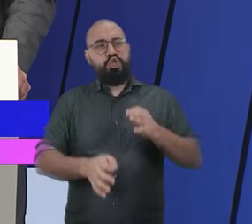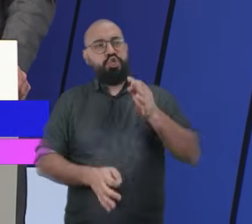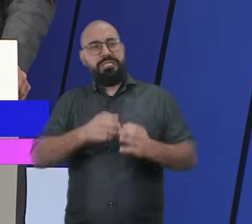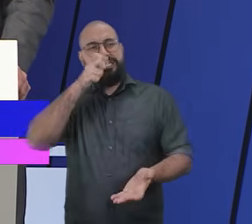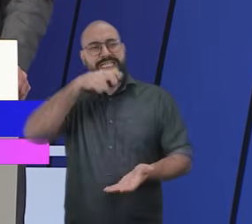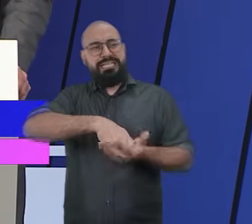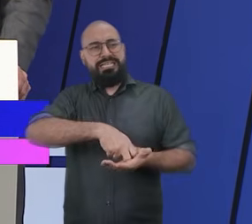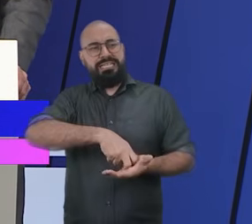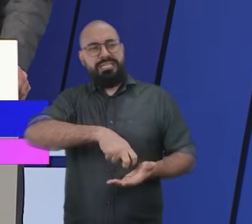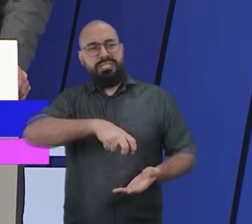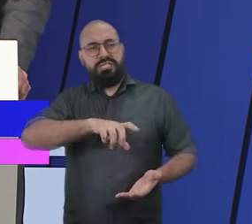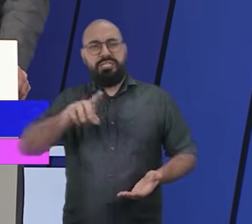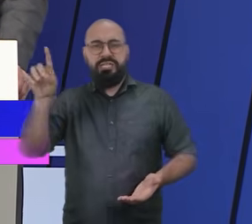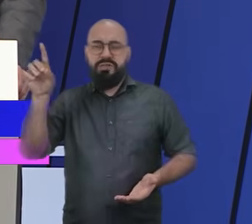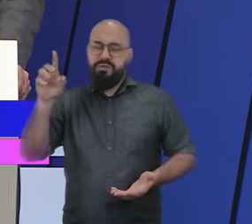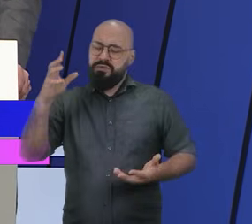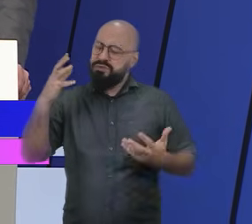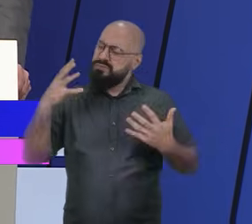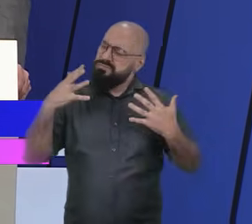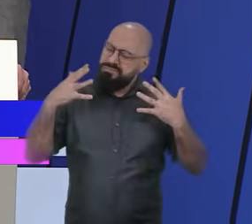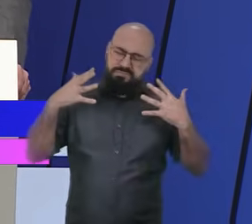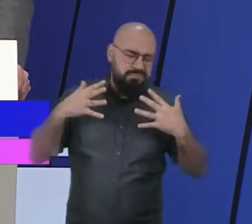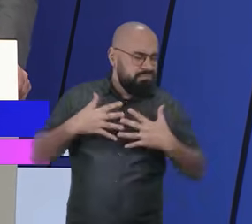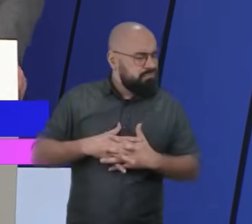tão contraditório, tão difícil.